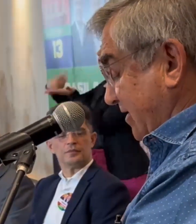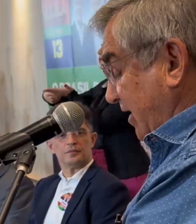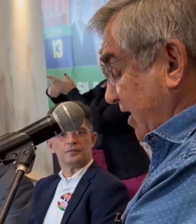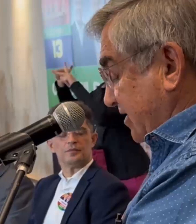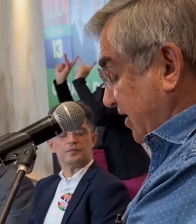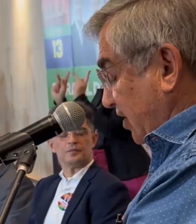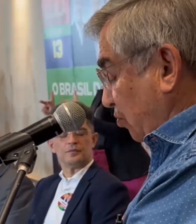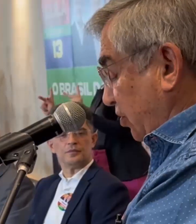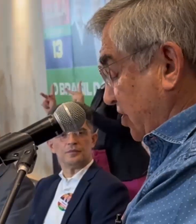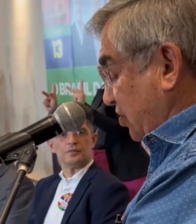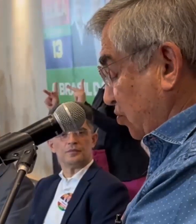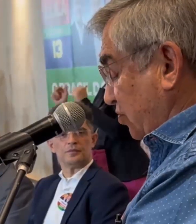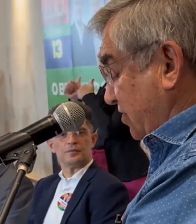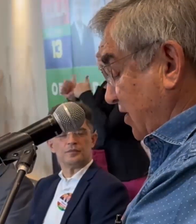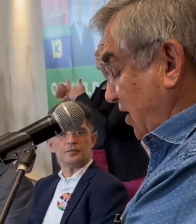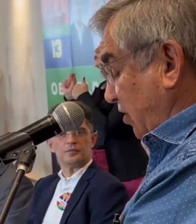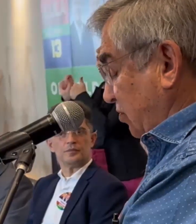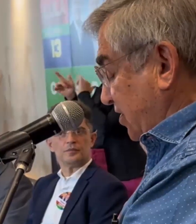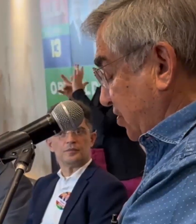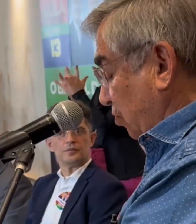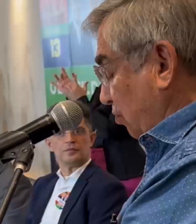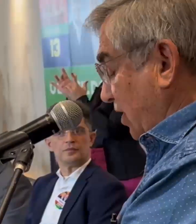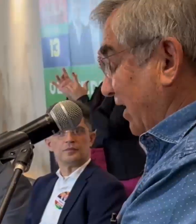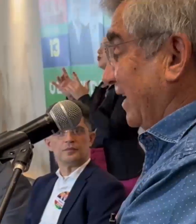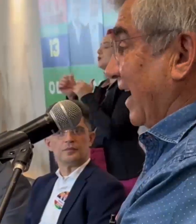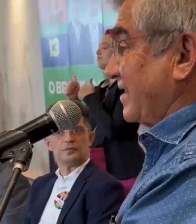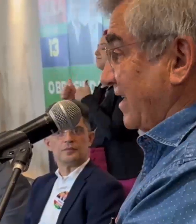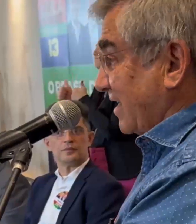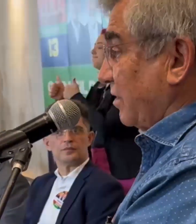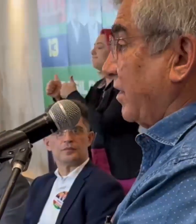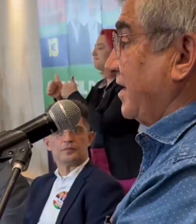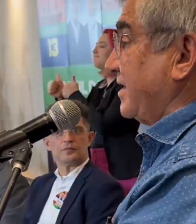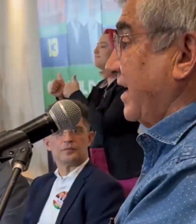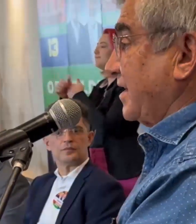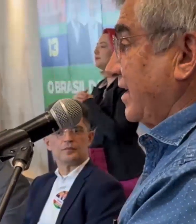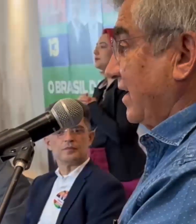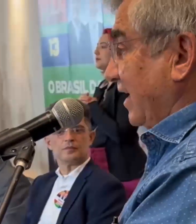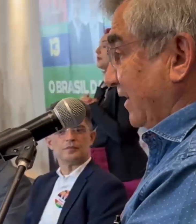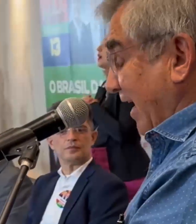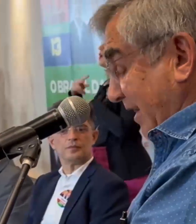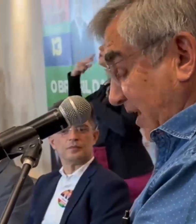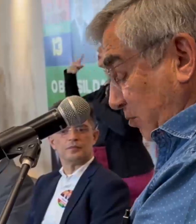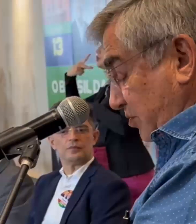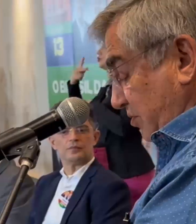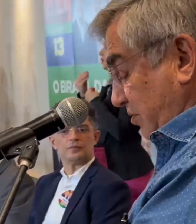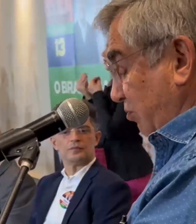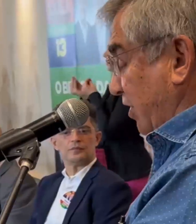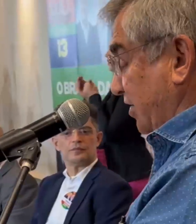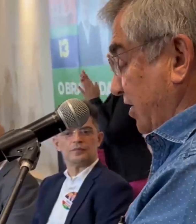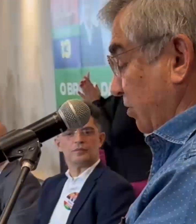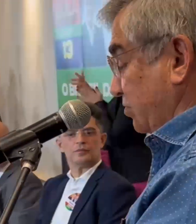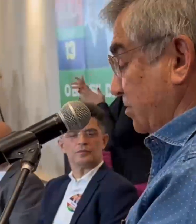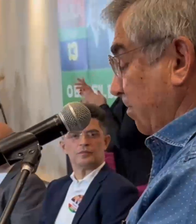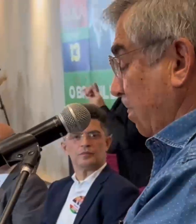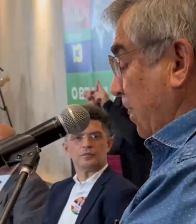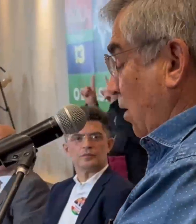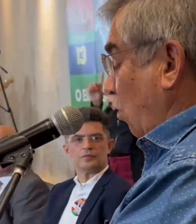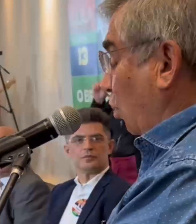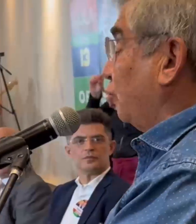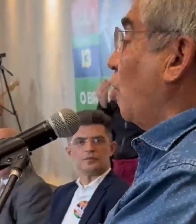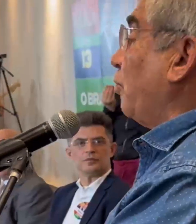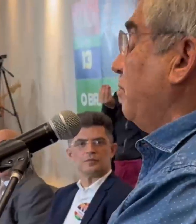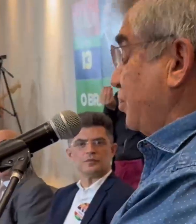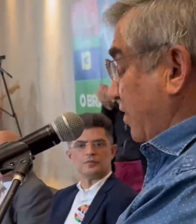a paz seguindo o que Jesus nos ensinou dai A César o que é de César dai a Deus o que é de Deus